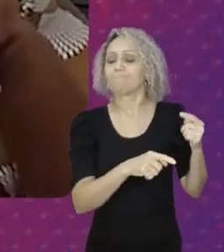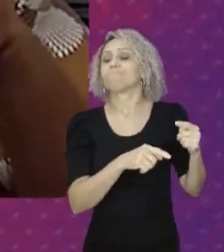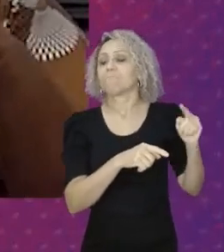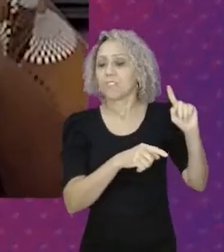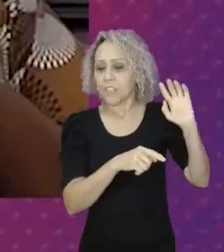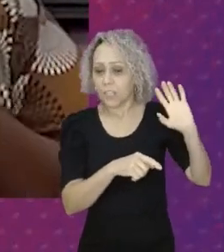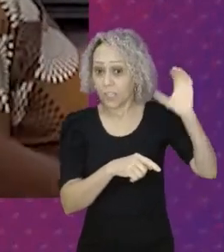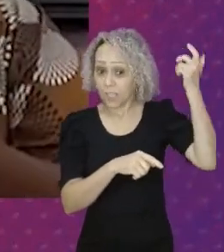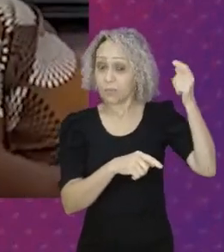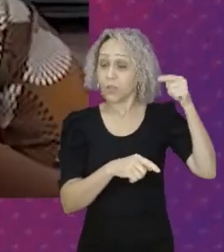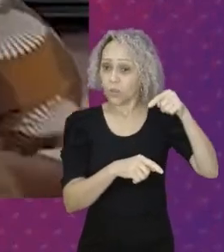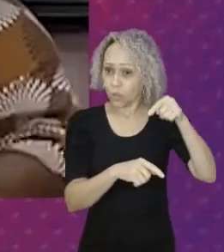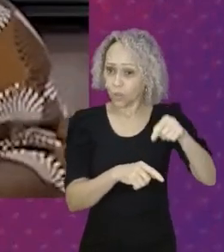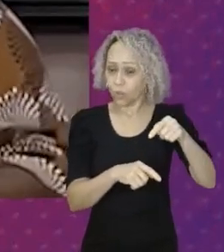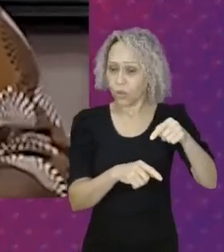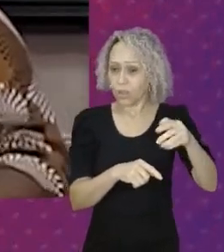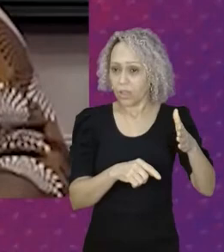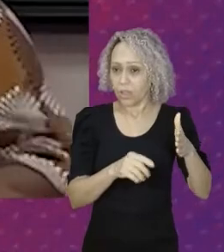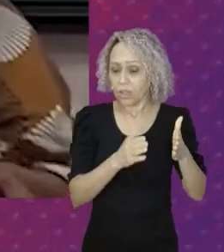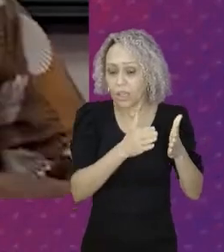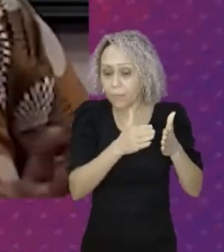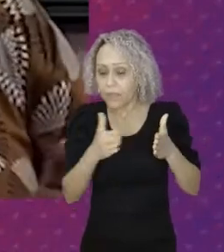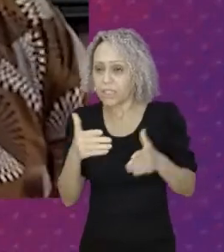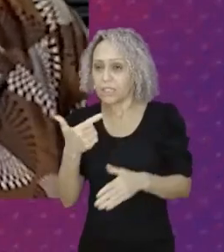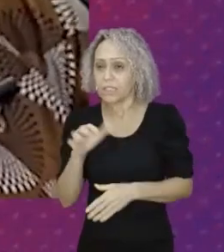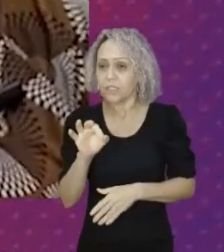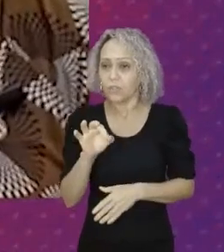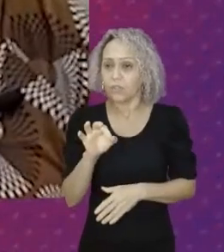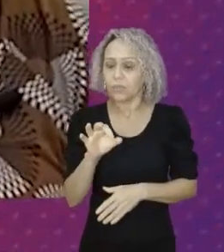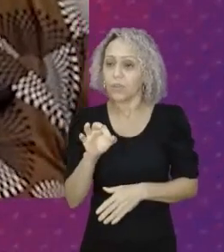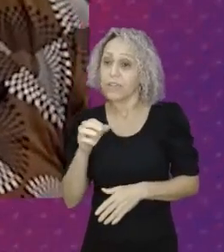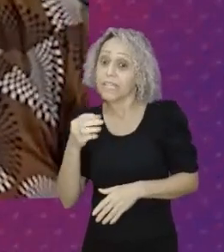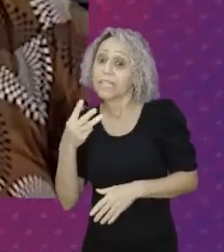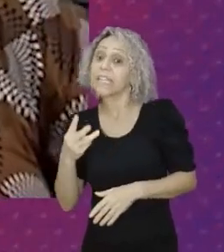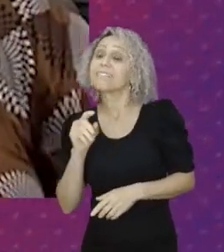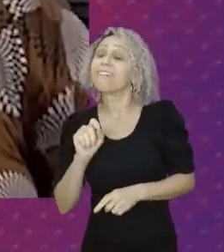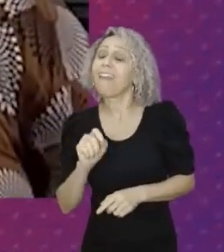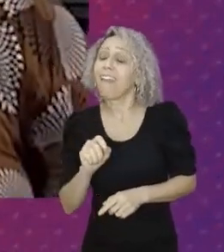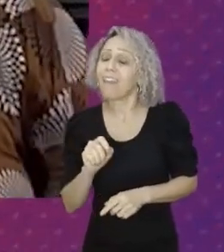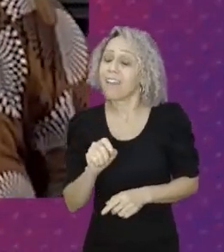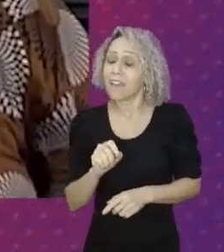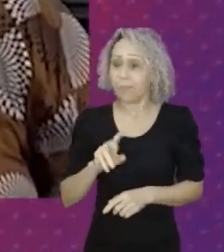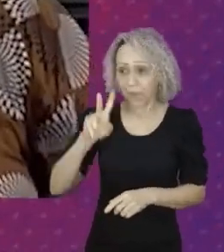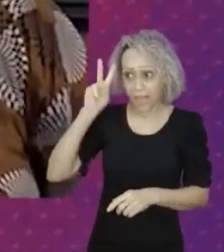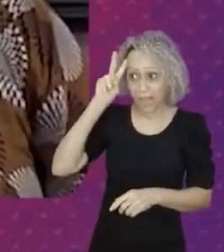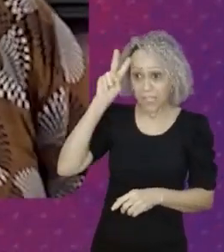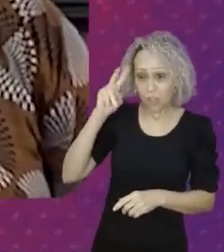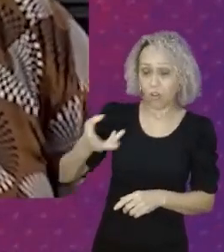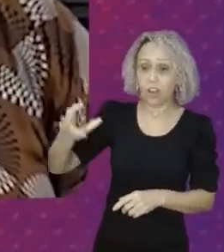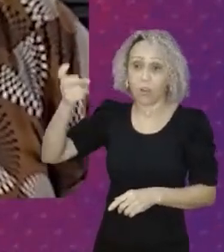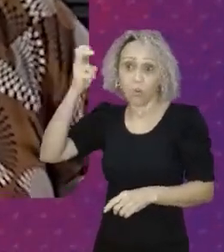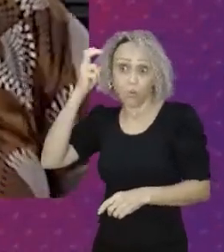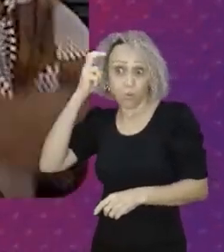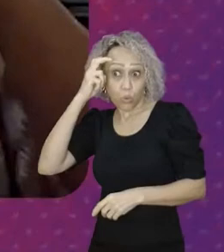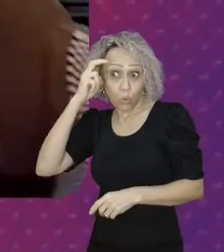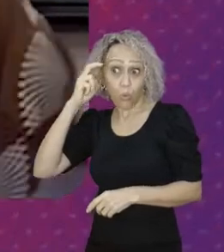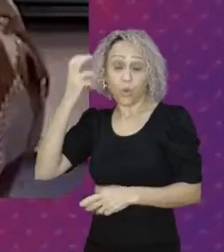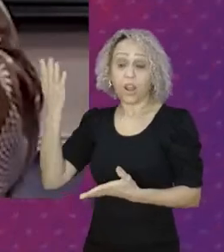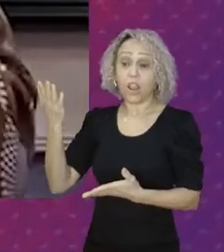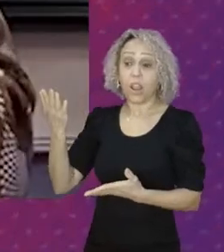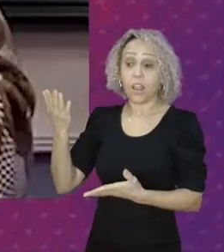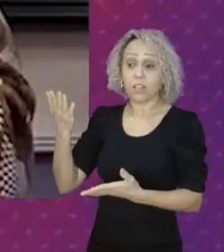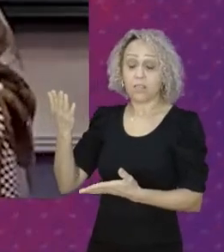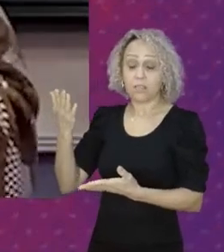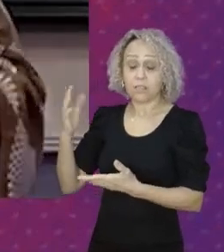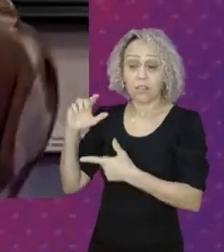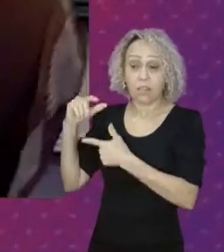Né? 2003. Bem, homologou a lei, então parece que agora as escolas vão fazer acontecer de verdade, não é? Fizemos a